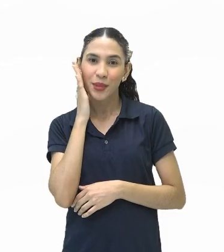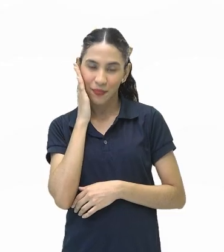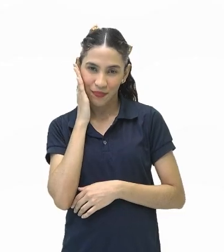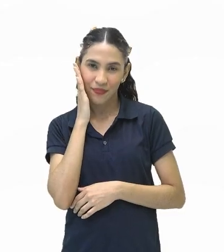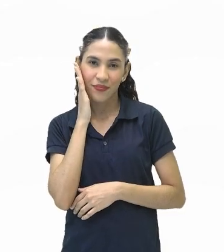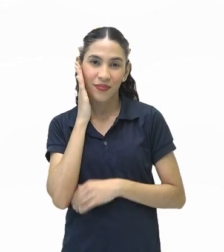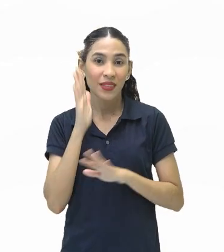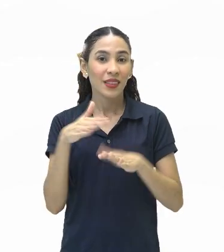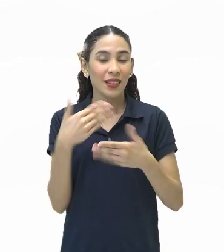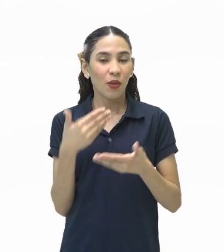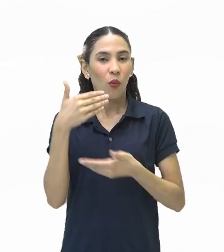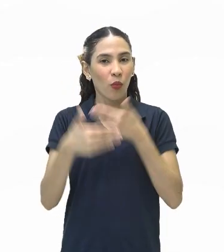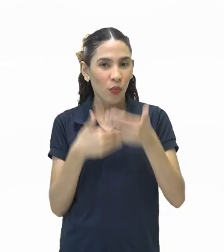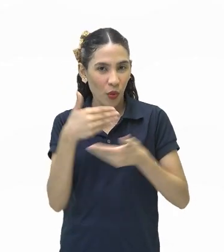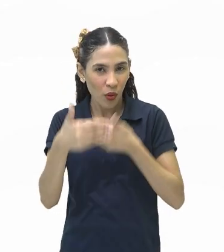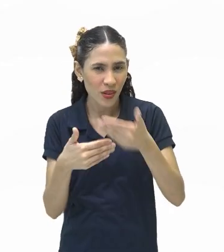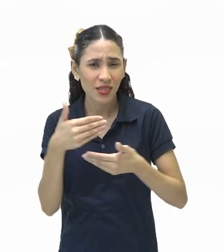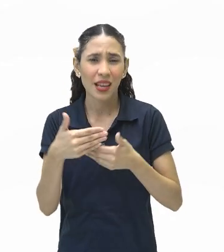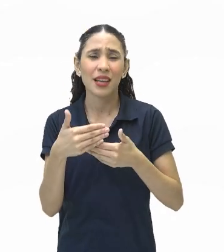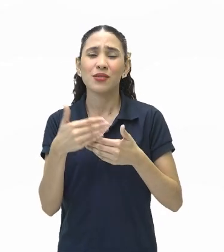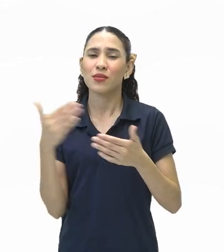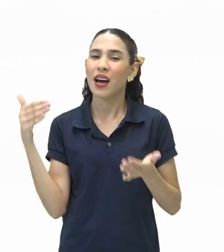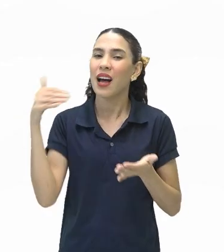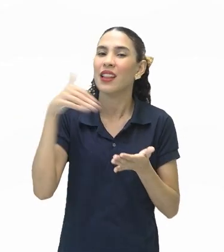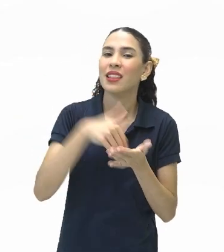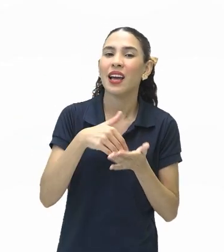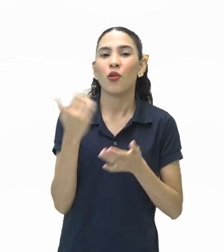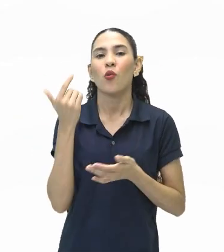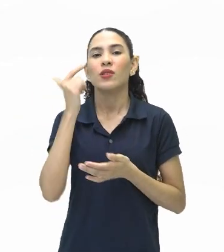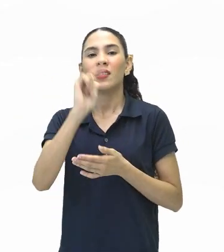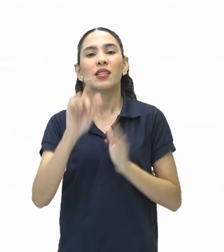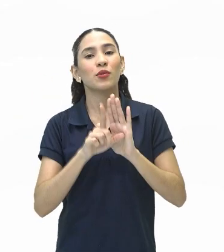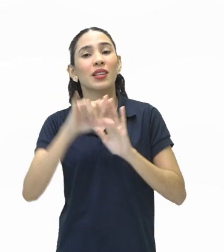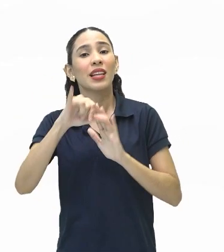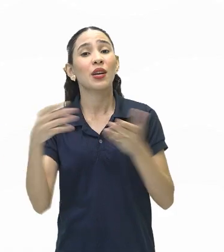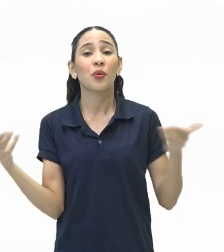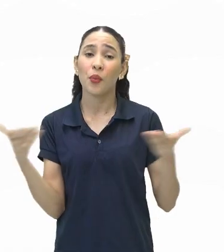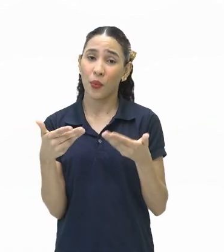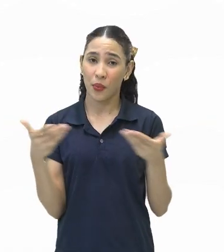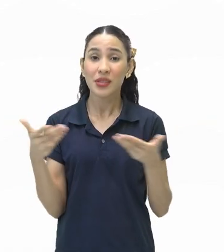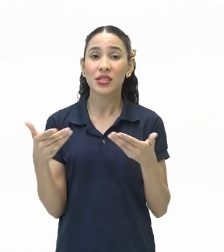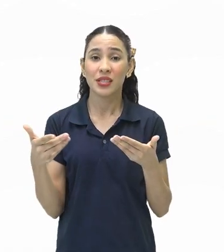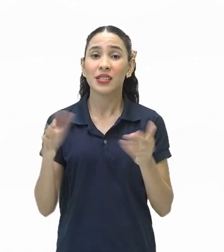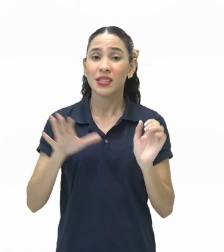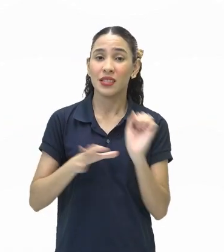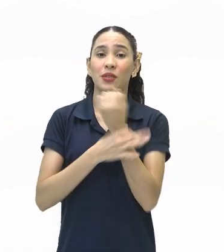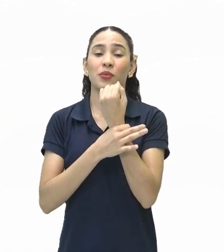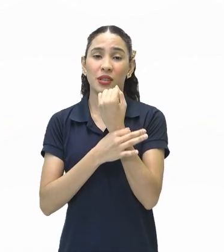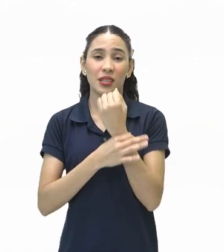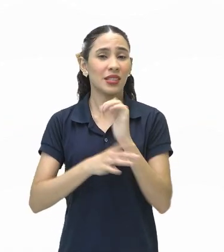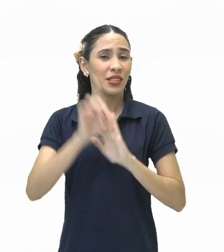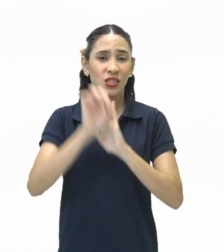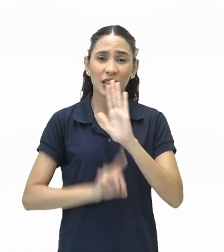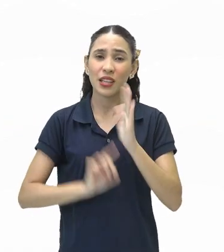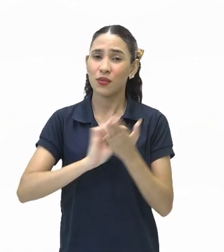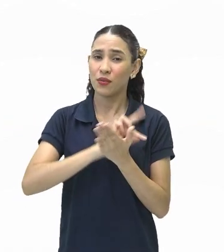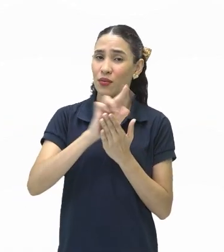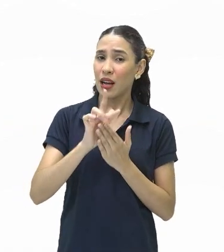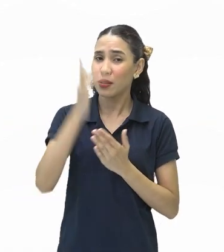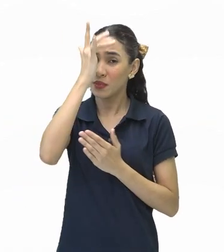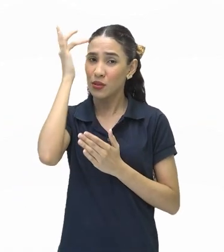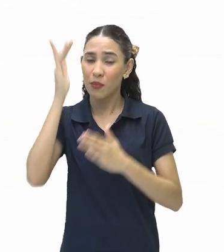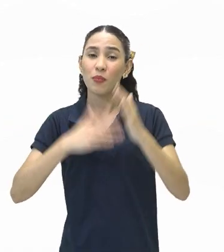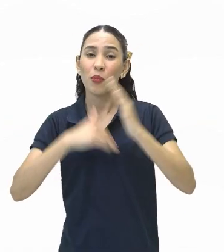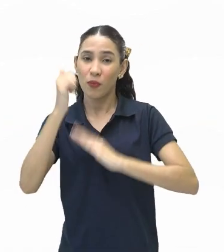né? O processo que levou até chegarmos a essas leis que nós temos hoje, que garantem muitos direitos aos